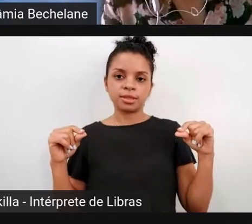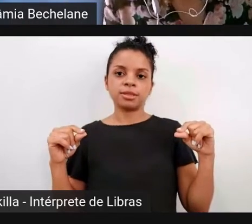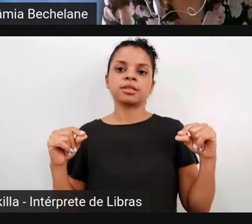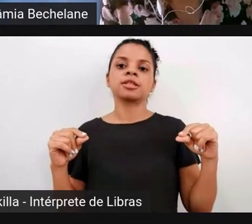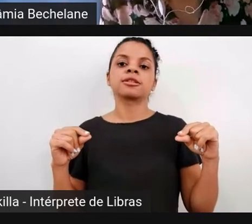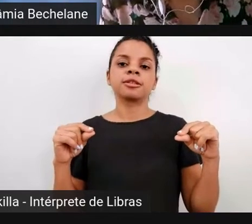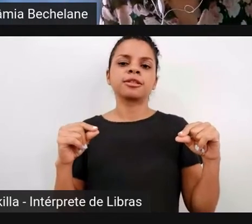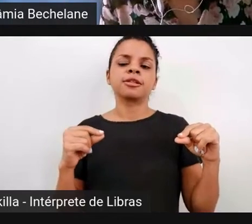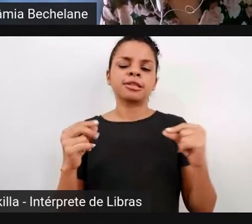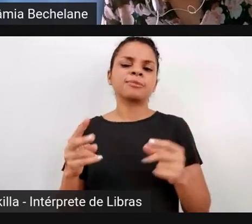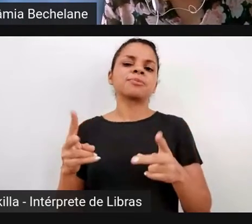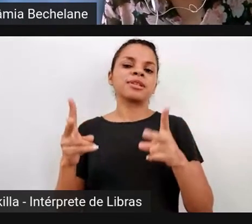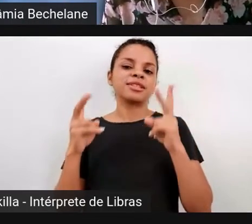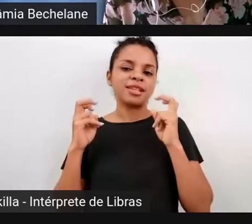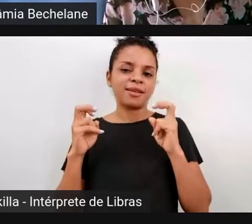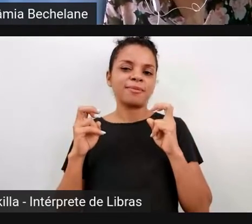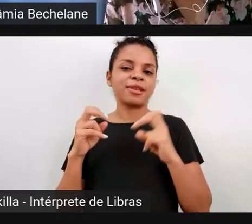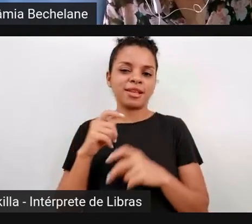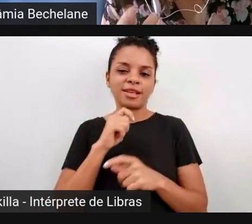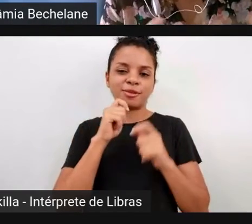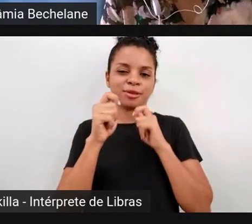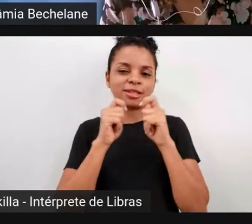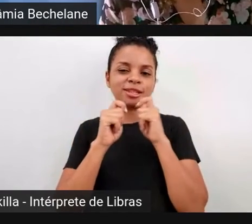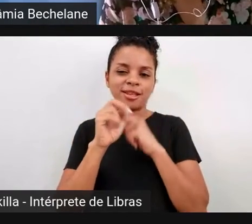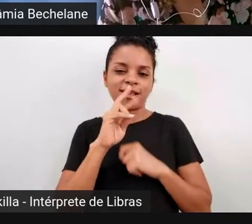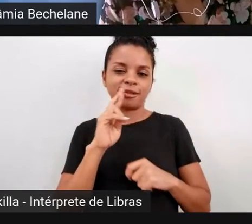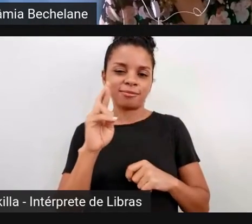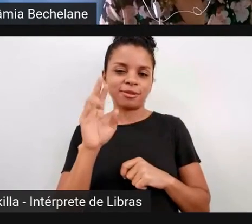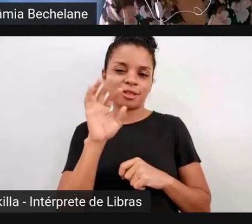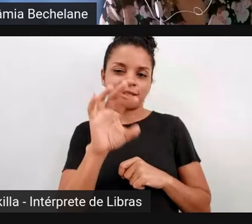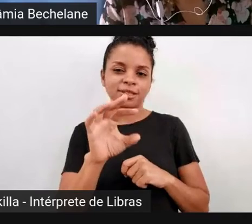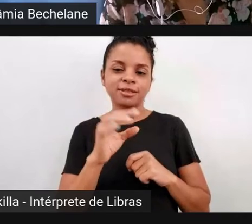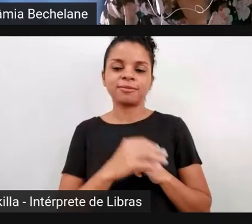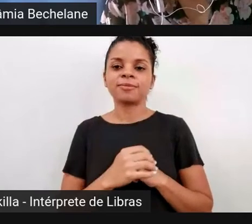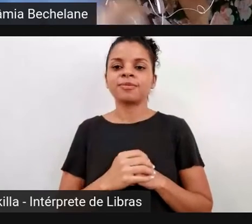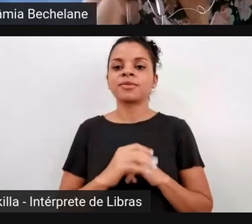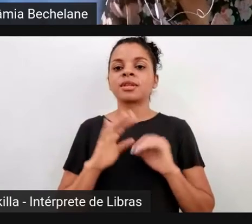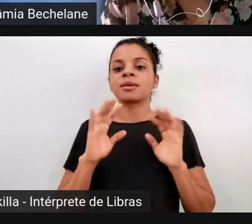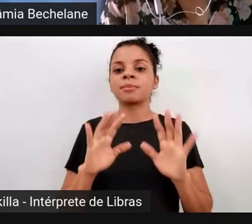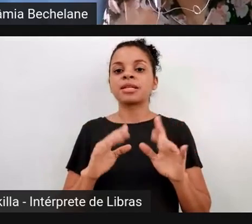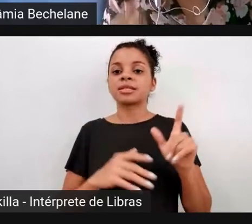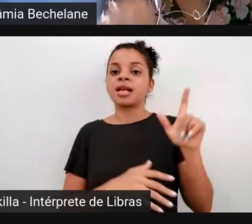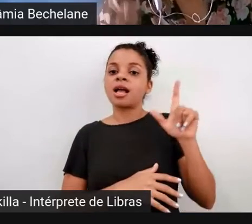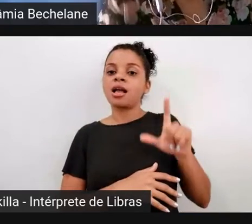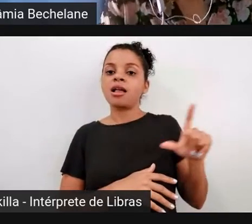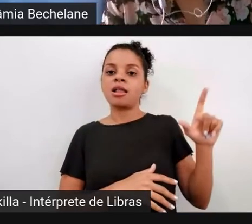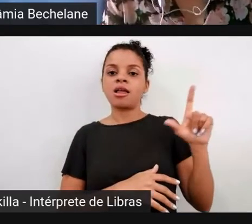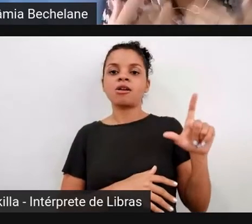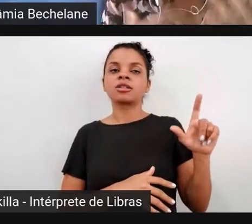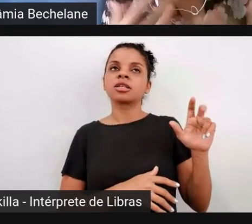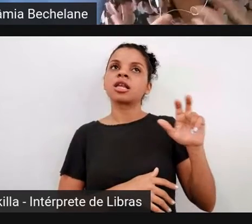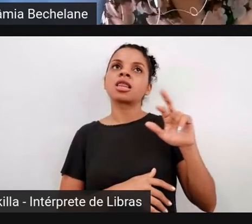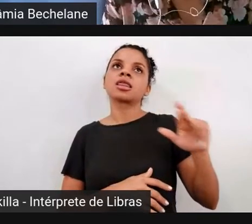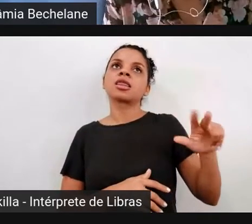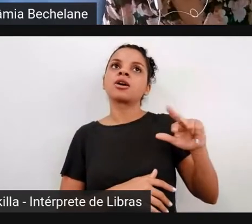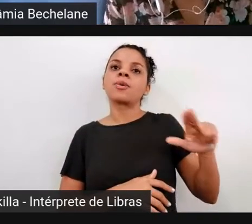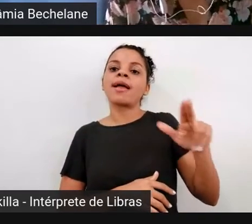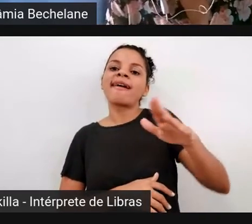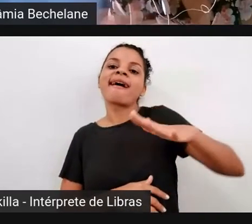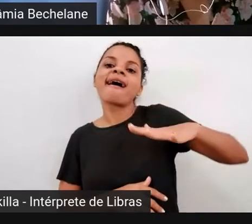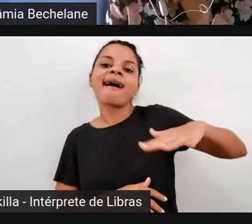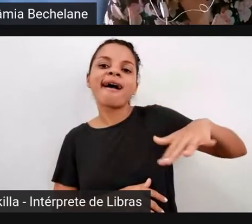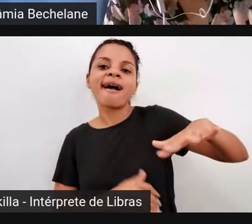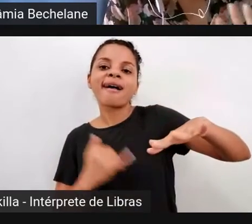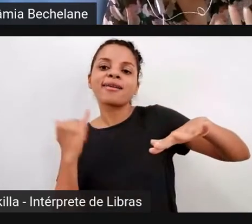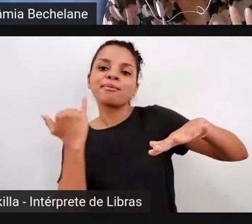e nos produtos de comunicação, a lógica não é a de cobertura diária, noticiosa, né, ali mais intensa,